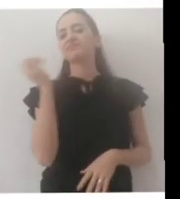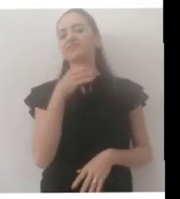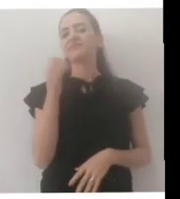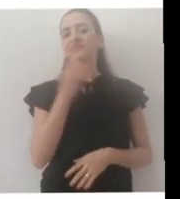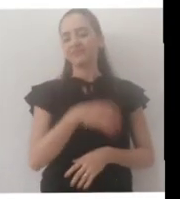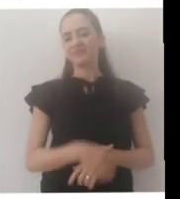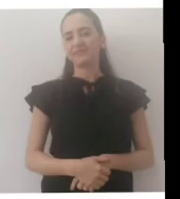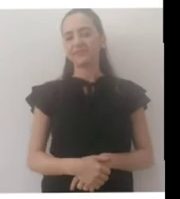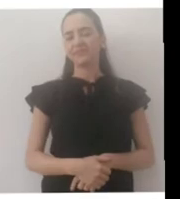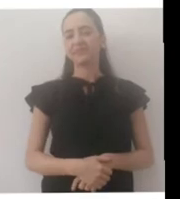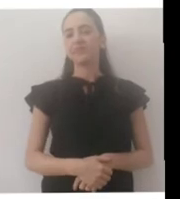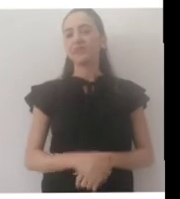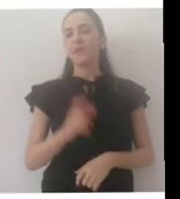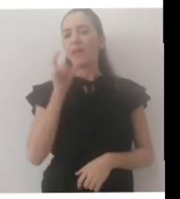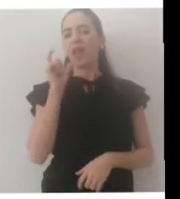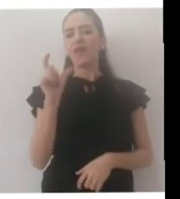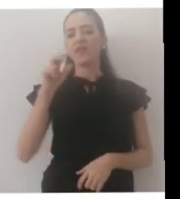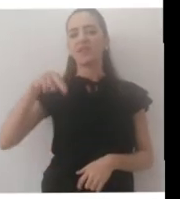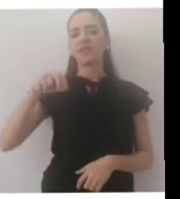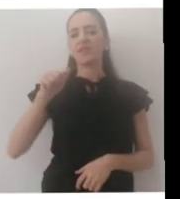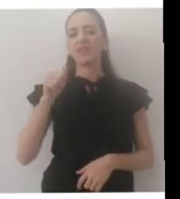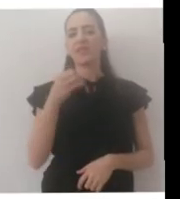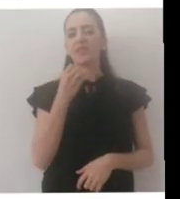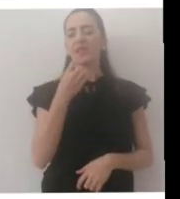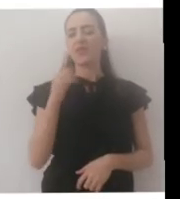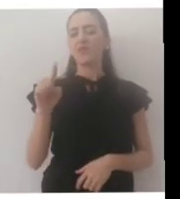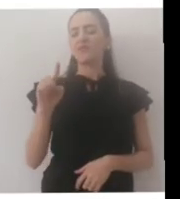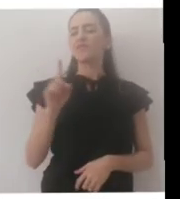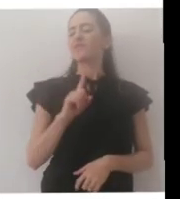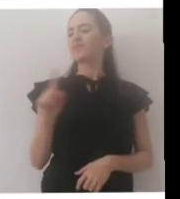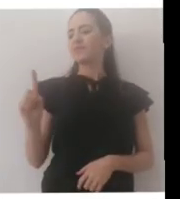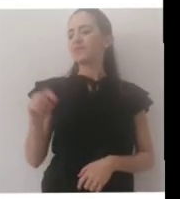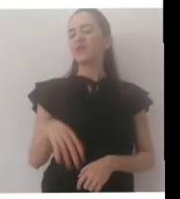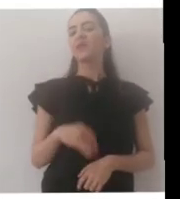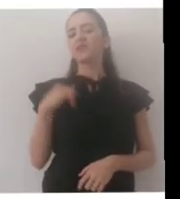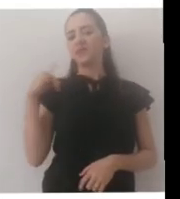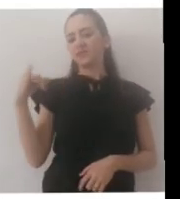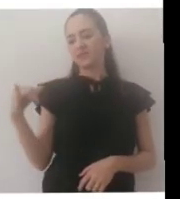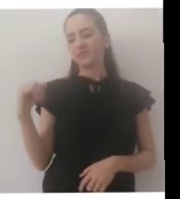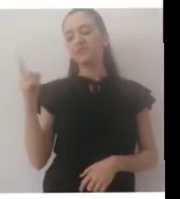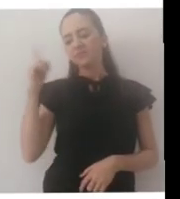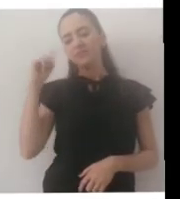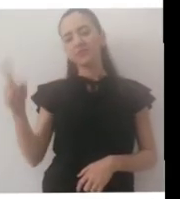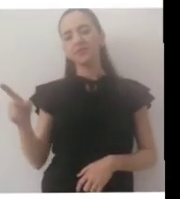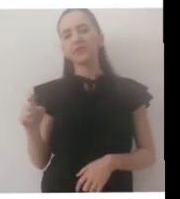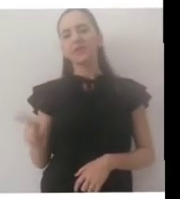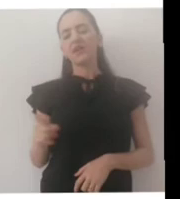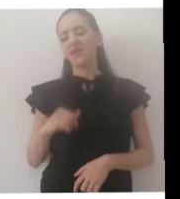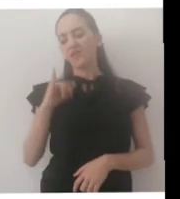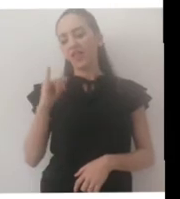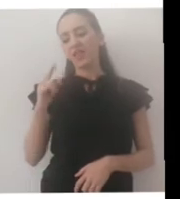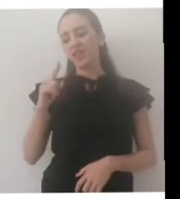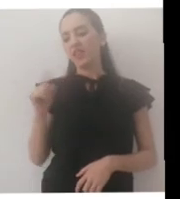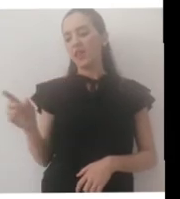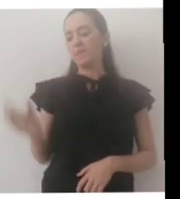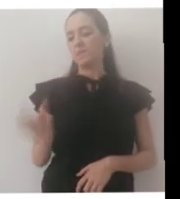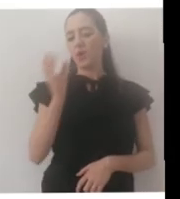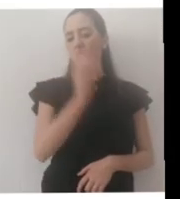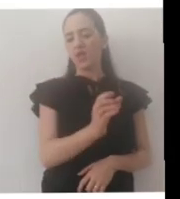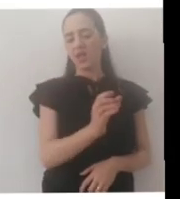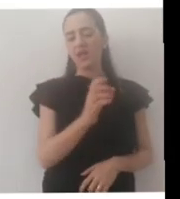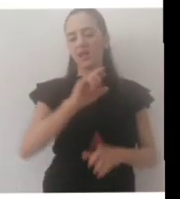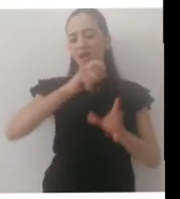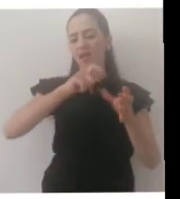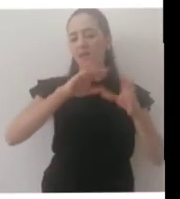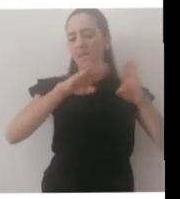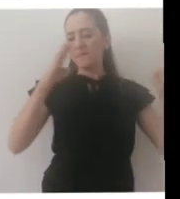gosta de descumprir a regra. Por isso que eu vou falar aqui uma coisa, o não é uma palavra que deve ser evitada. Se você quer dar um comando